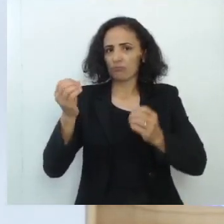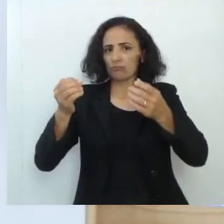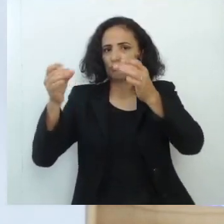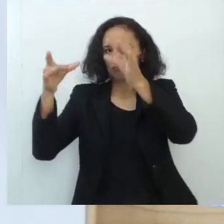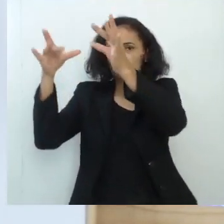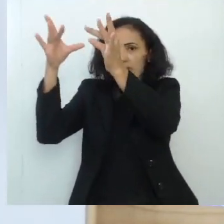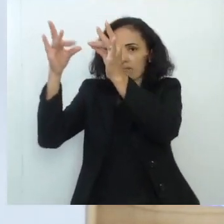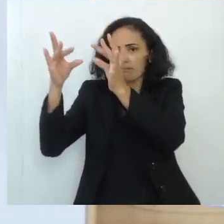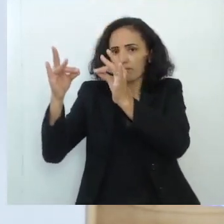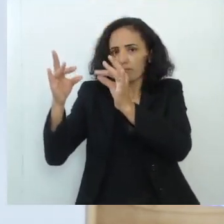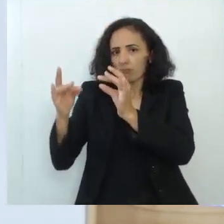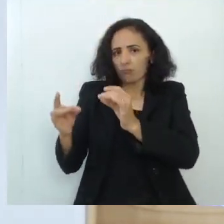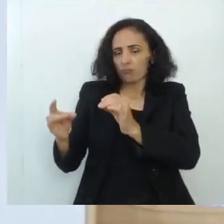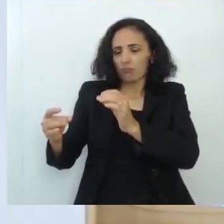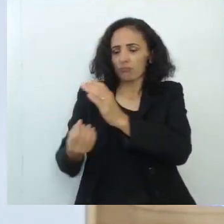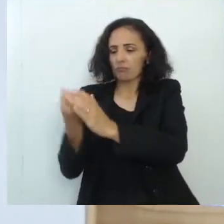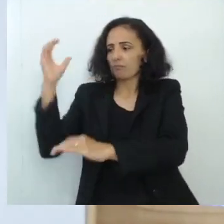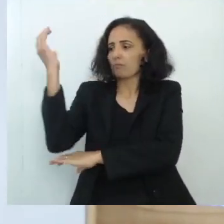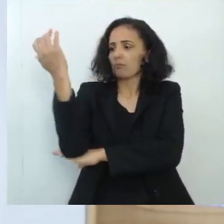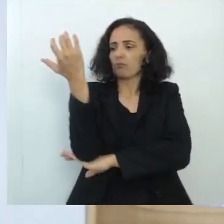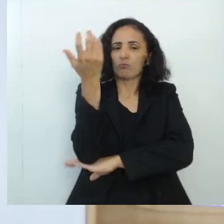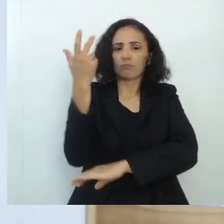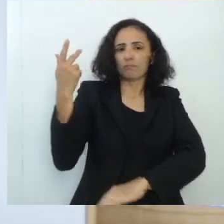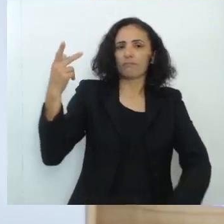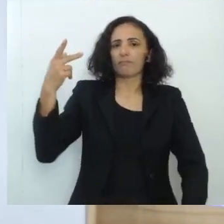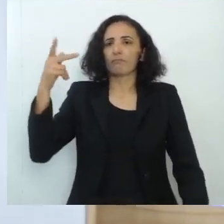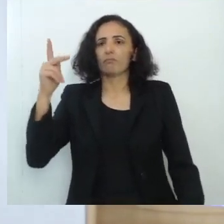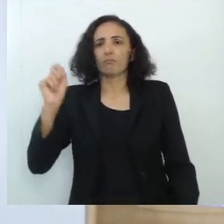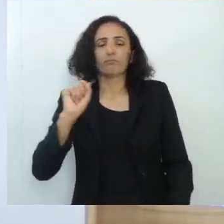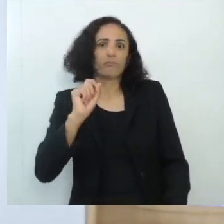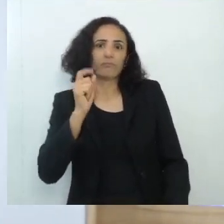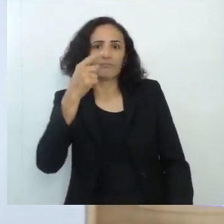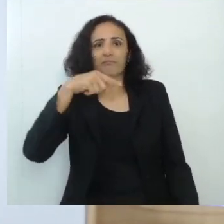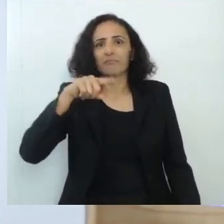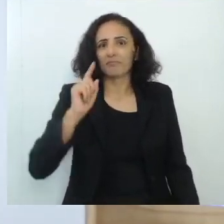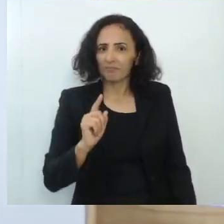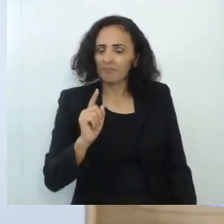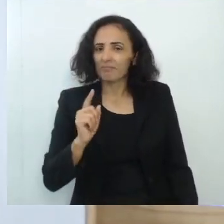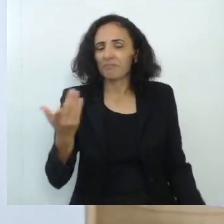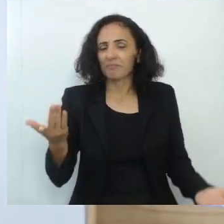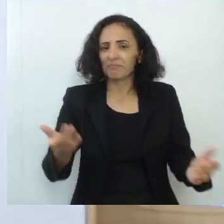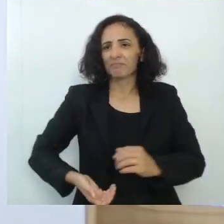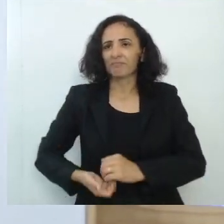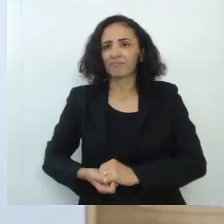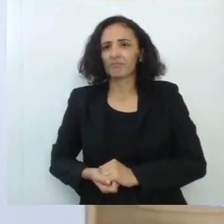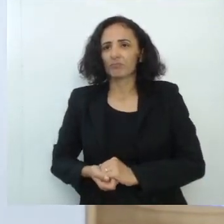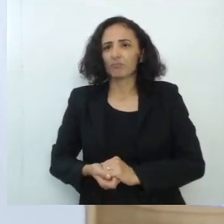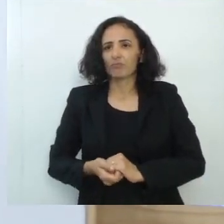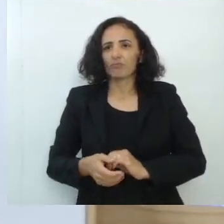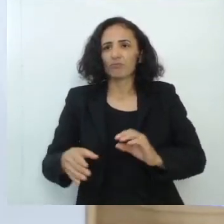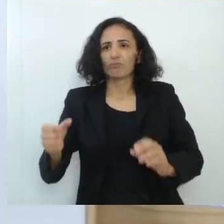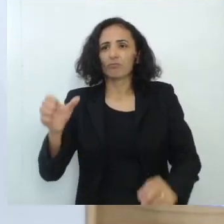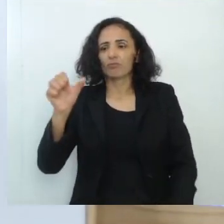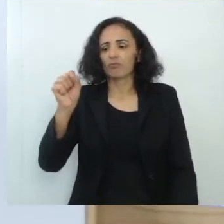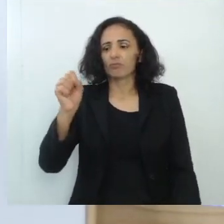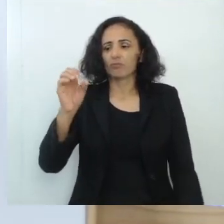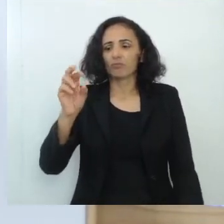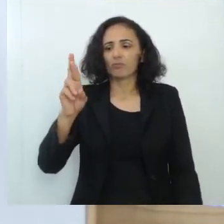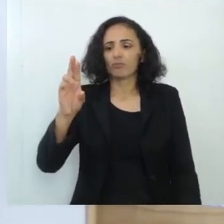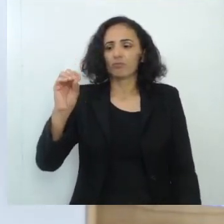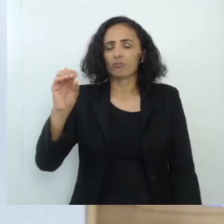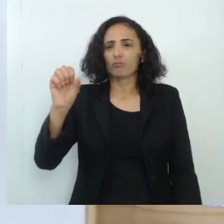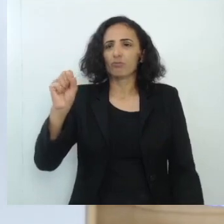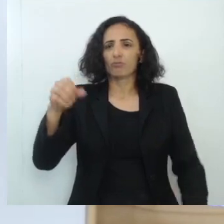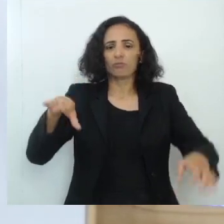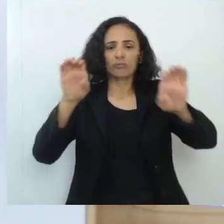da samambaia. E já vou adiantando, tá? Por incrível que pareça, são esses soros que vão ser a